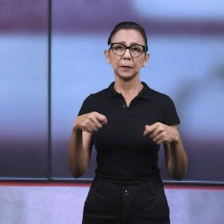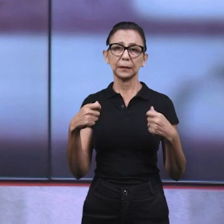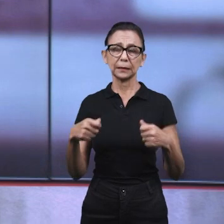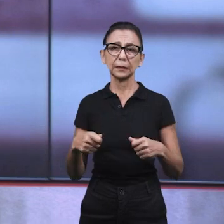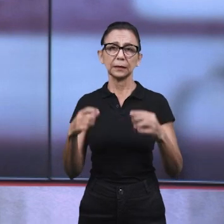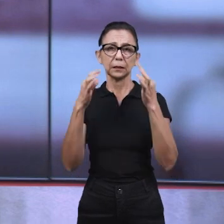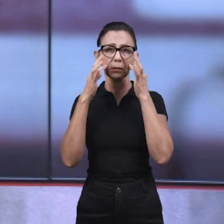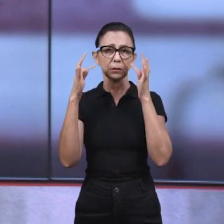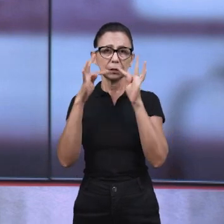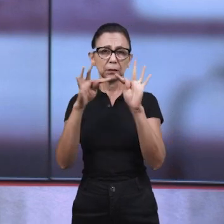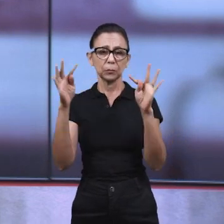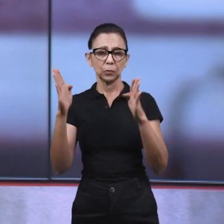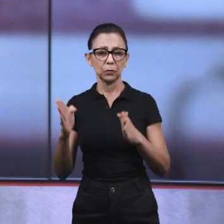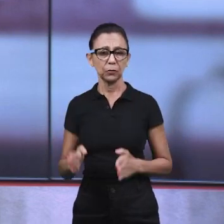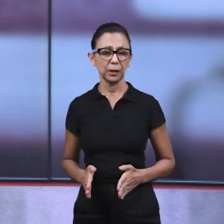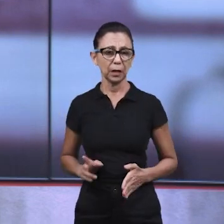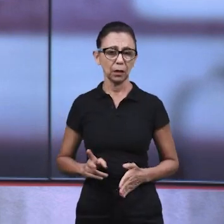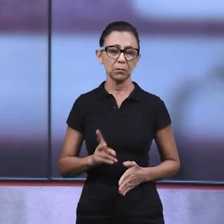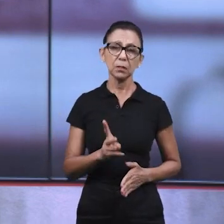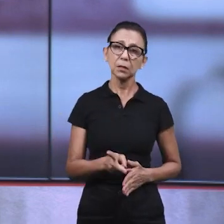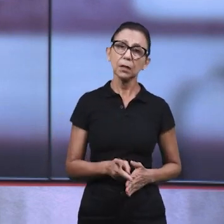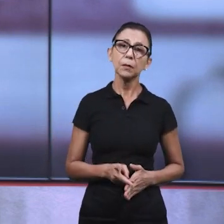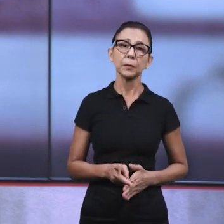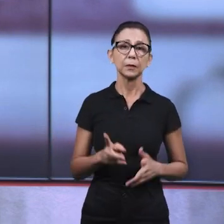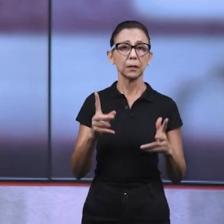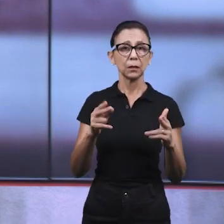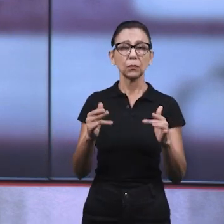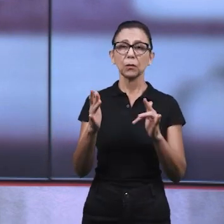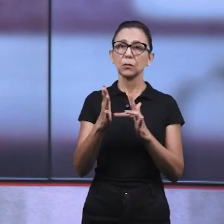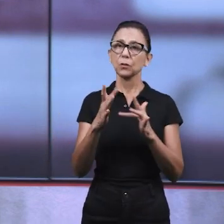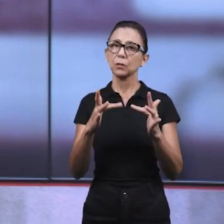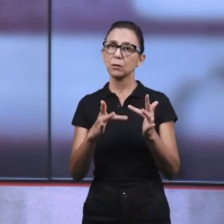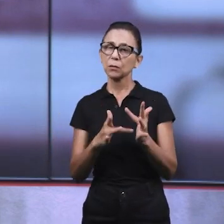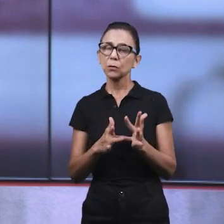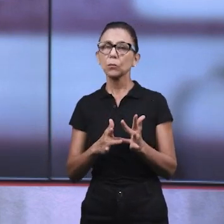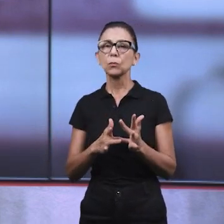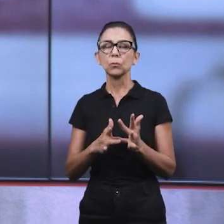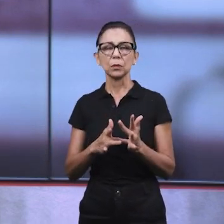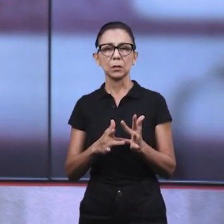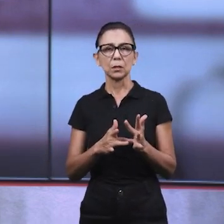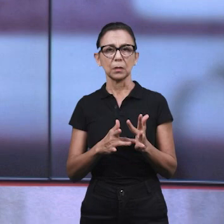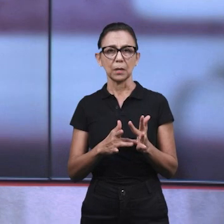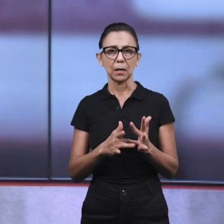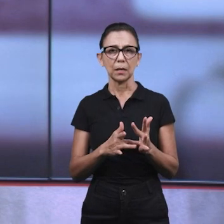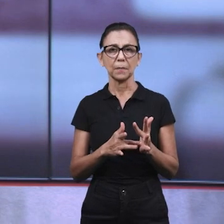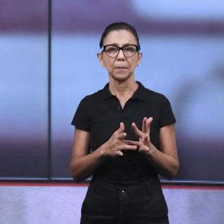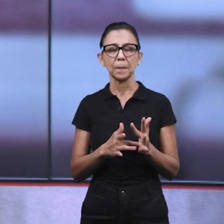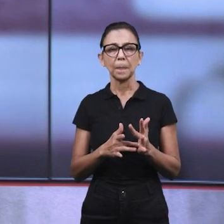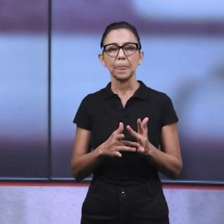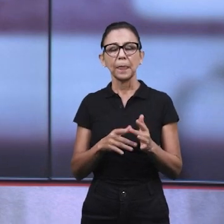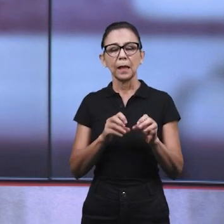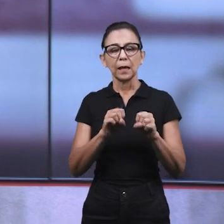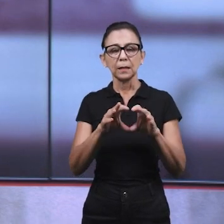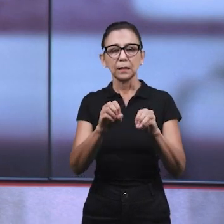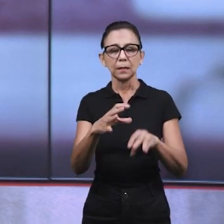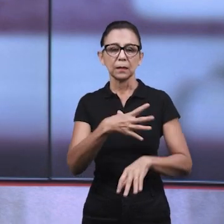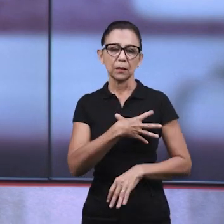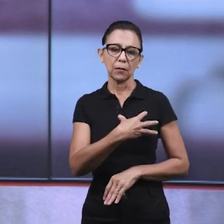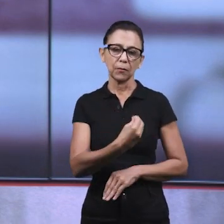nós devemos seguir os exemplos de Jesus e usar as palavras para abençoar os nossos